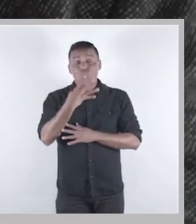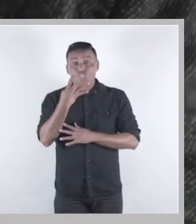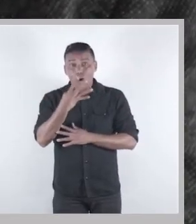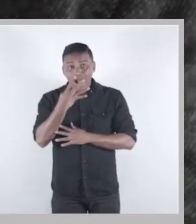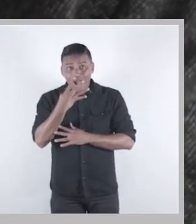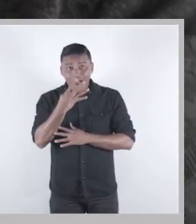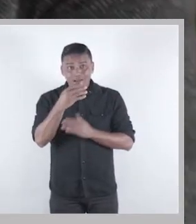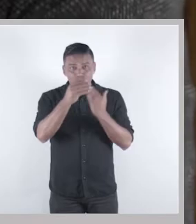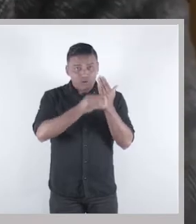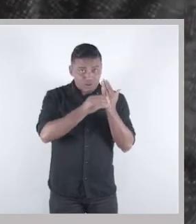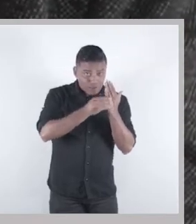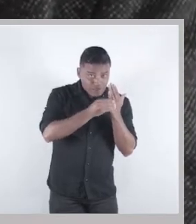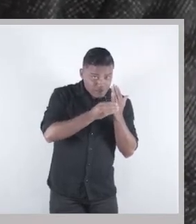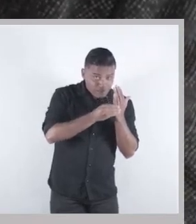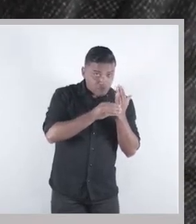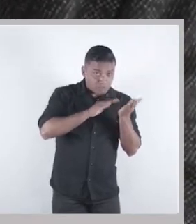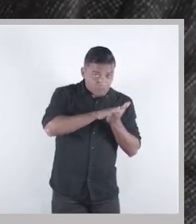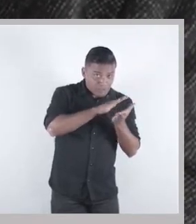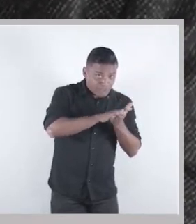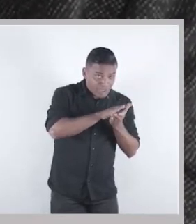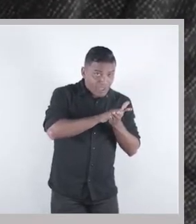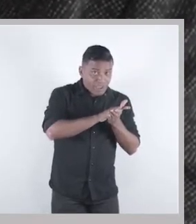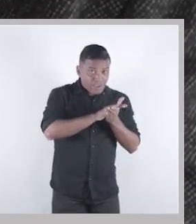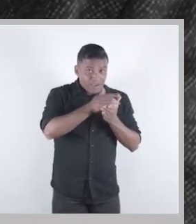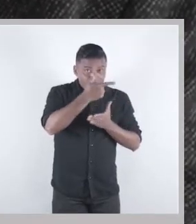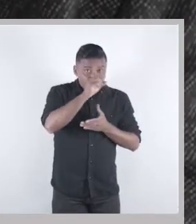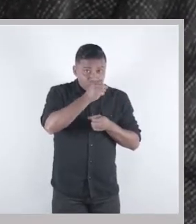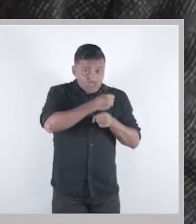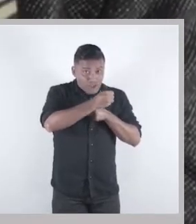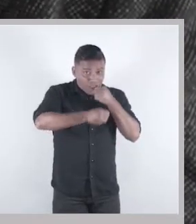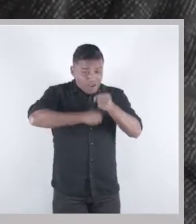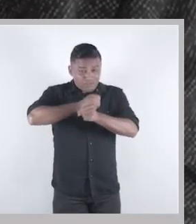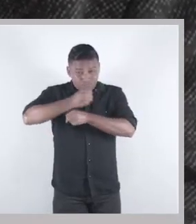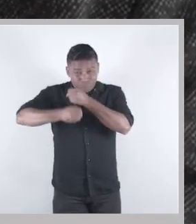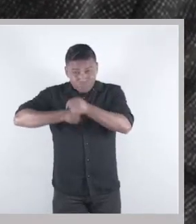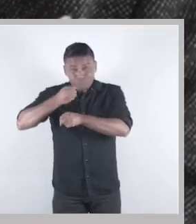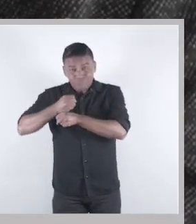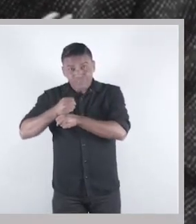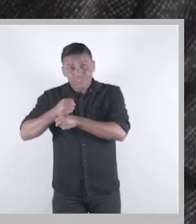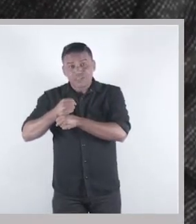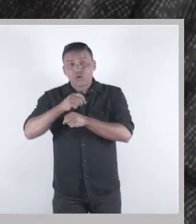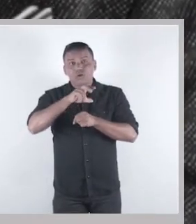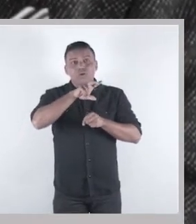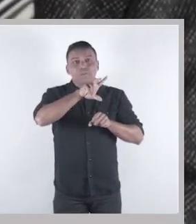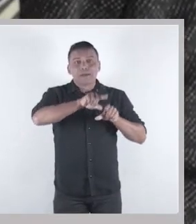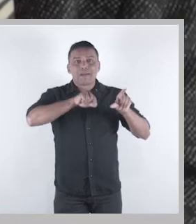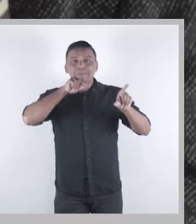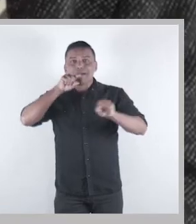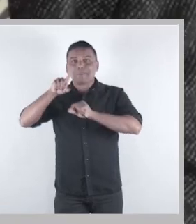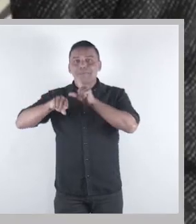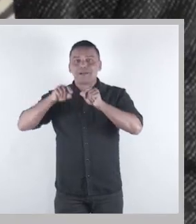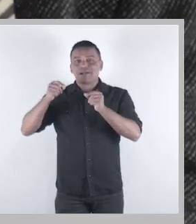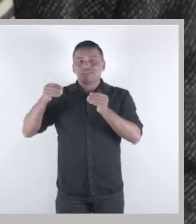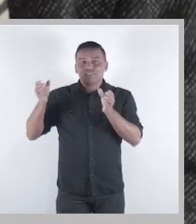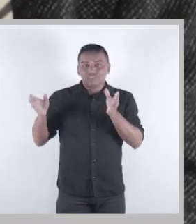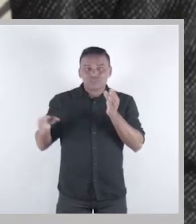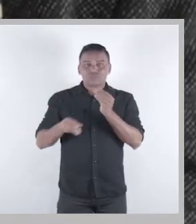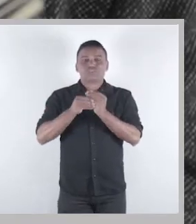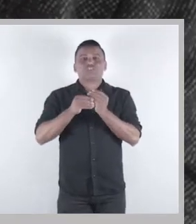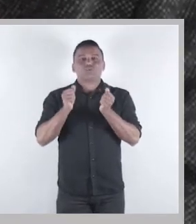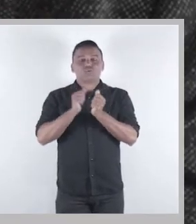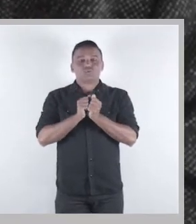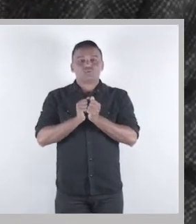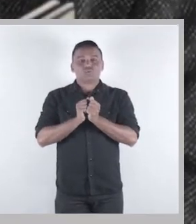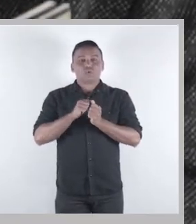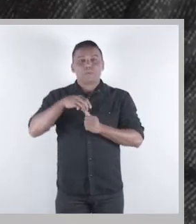e esse poema está no livro mais recente ele se chama mais-valia é o que você disse que eles gostaram muito né